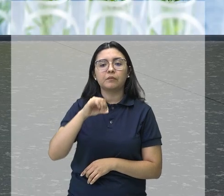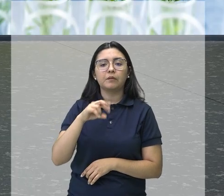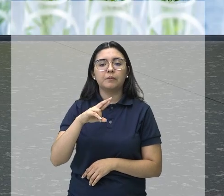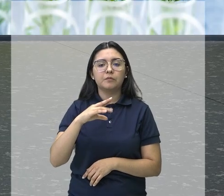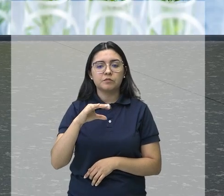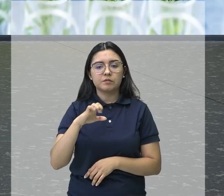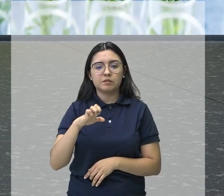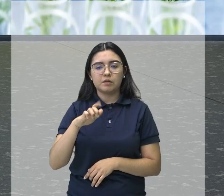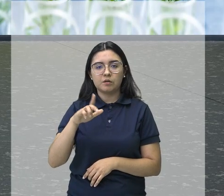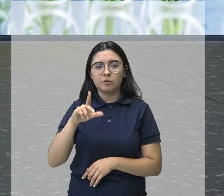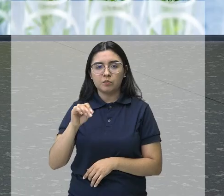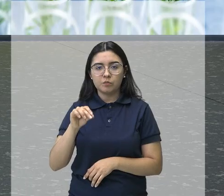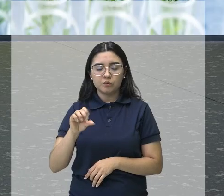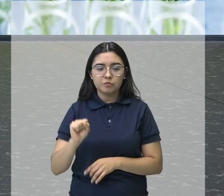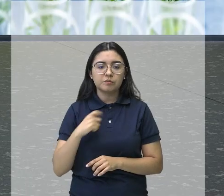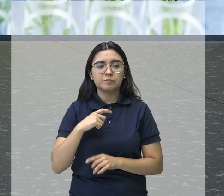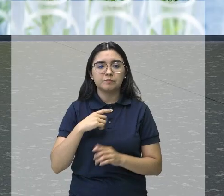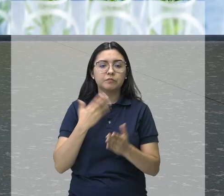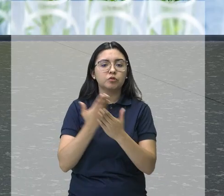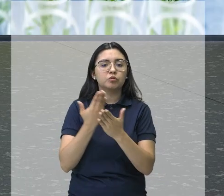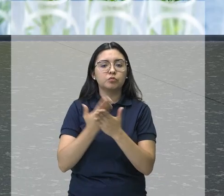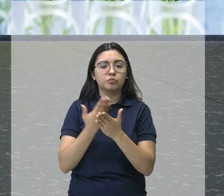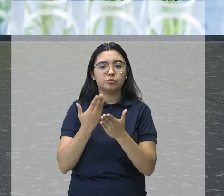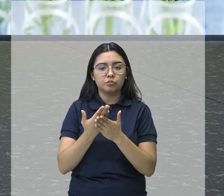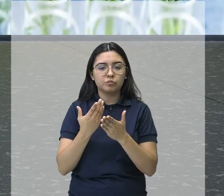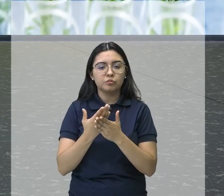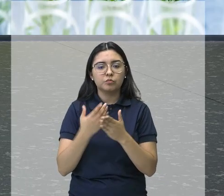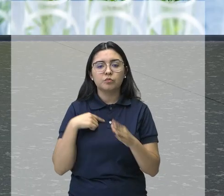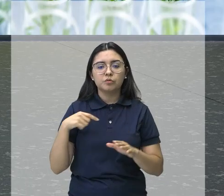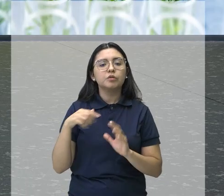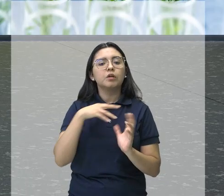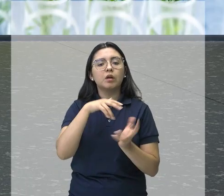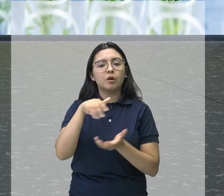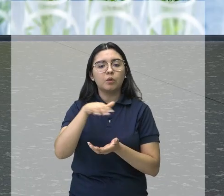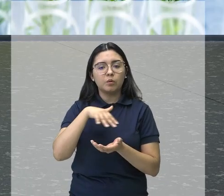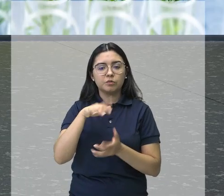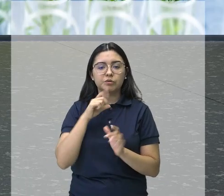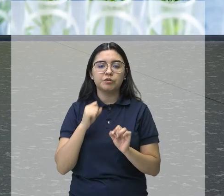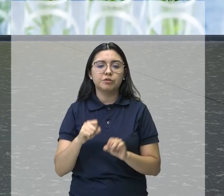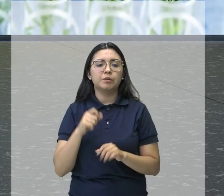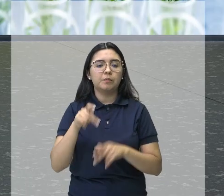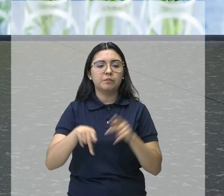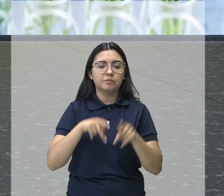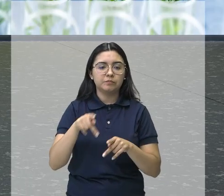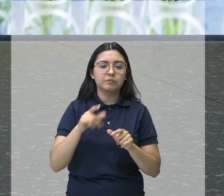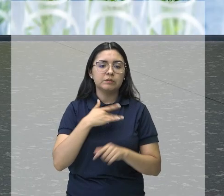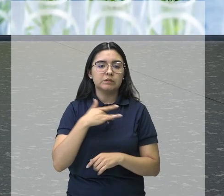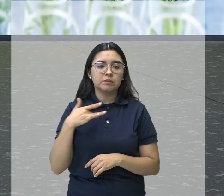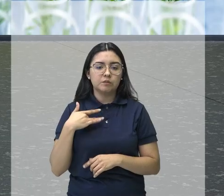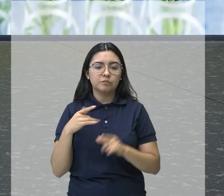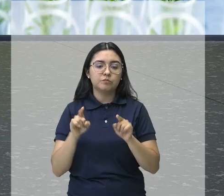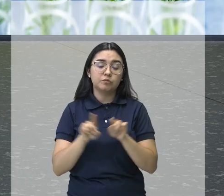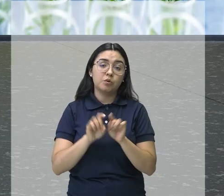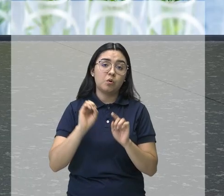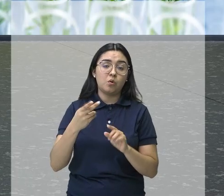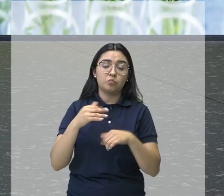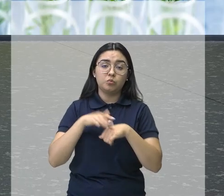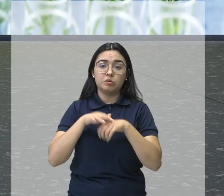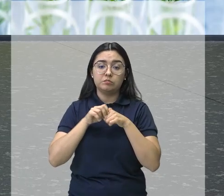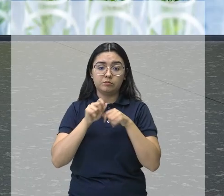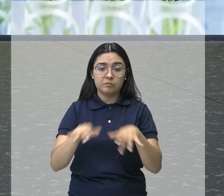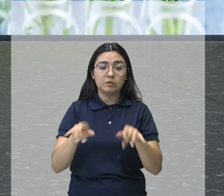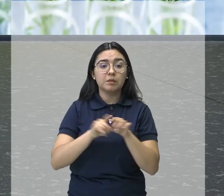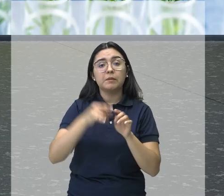ecologia populacional. Nossa, que legal, né? Saúde ou dispersão de doenças.